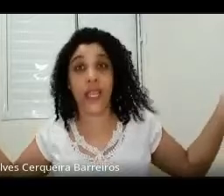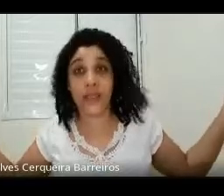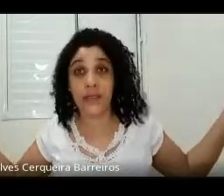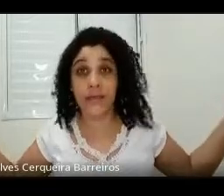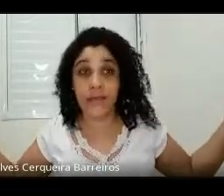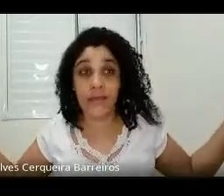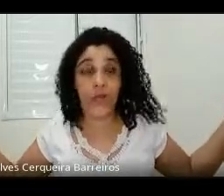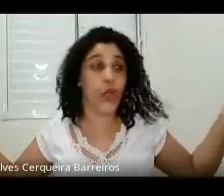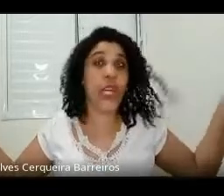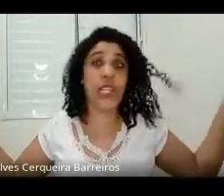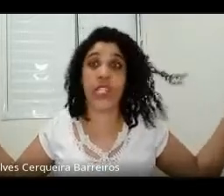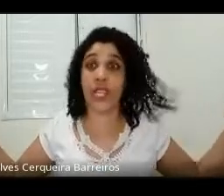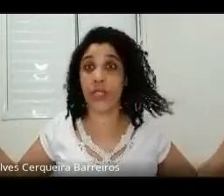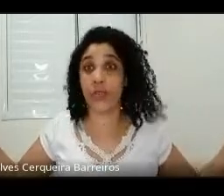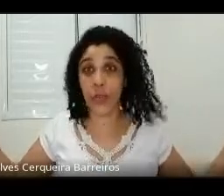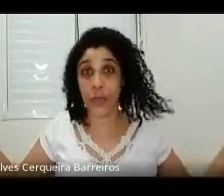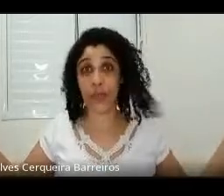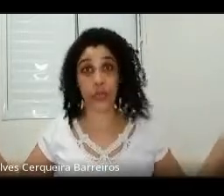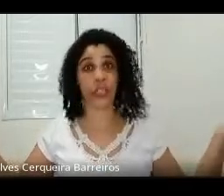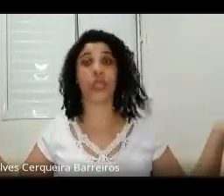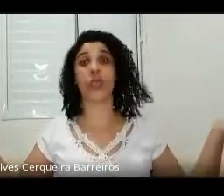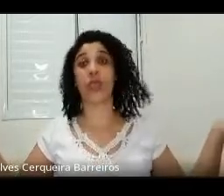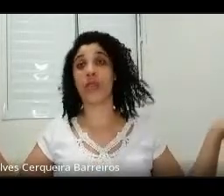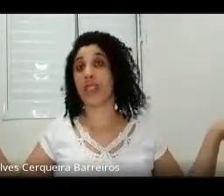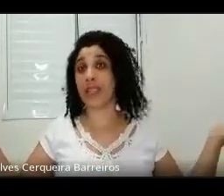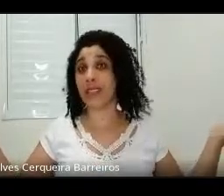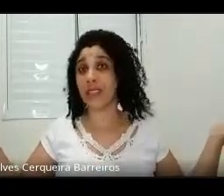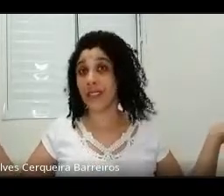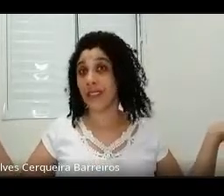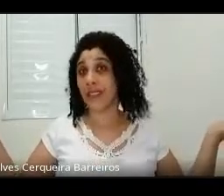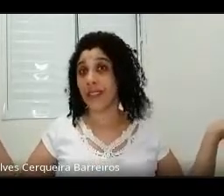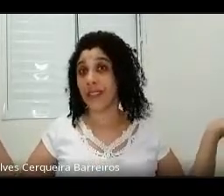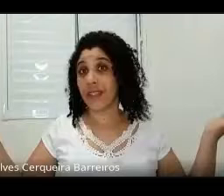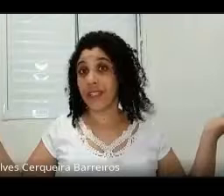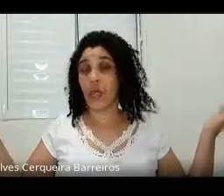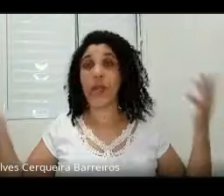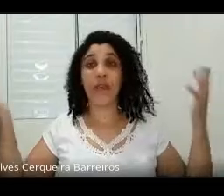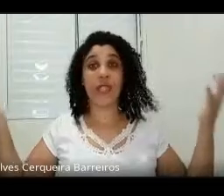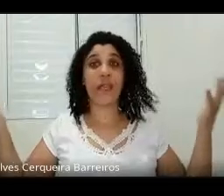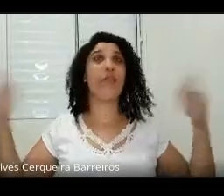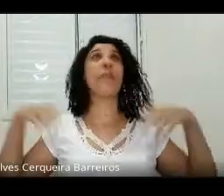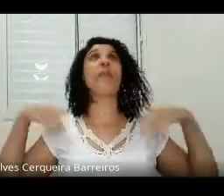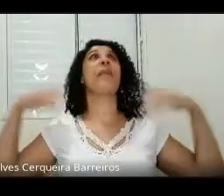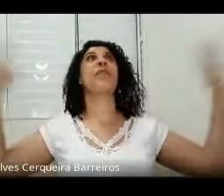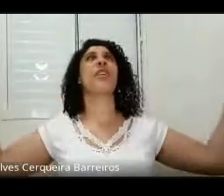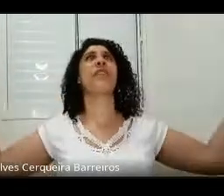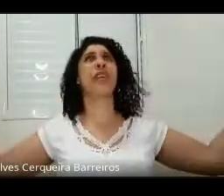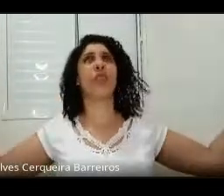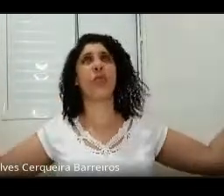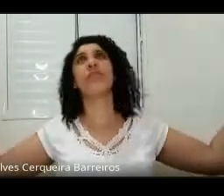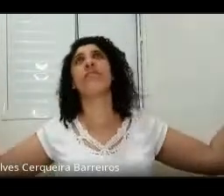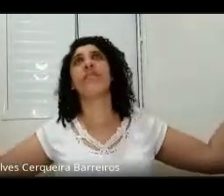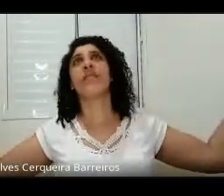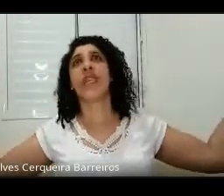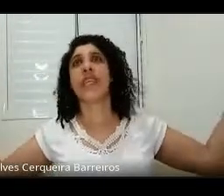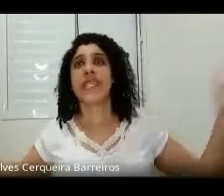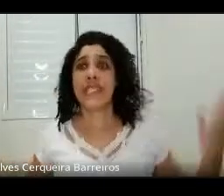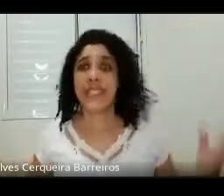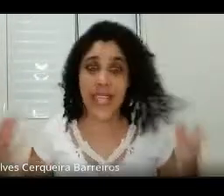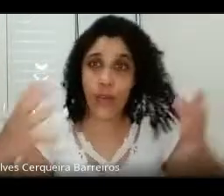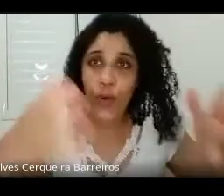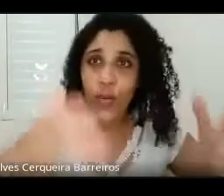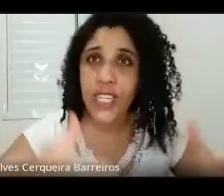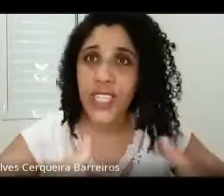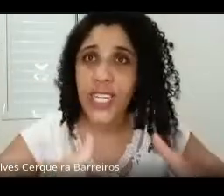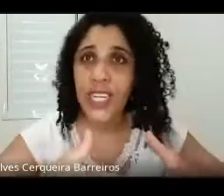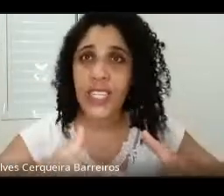Eu não sei. Não ficou registrado quem foi o primeiro surdo que usou a língua de sinais? Então, como é que eu vou saber? Quem foi a primeira pessoa que falou?